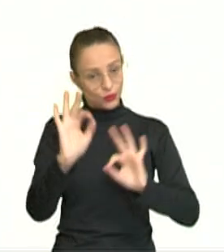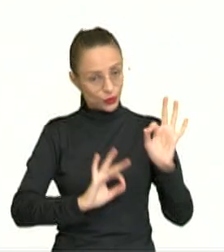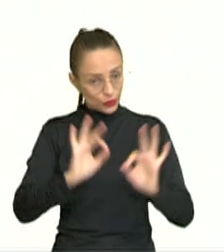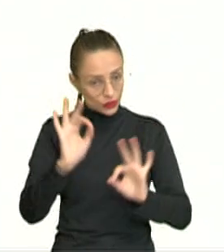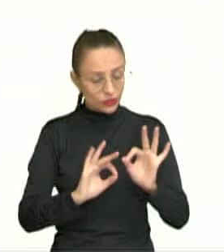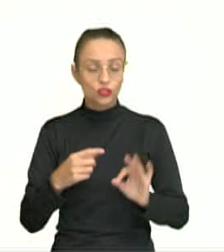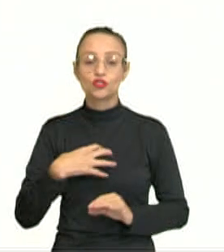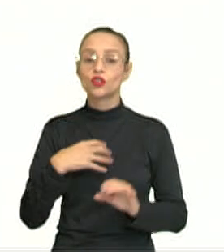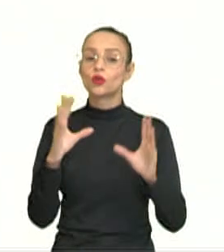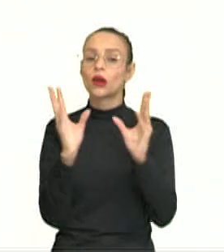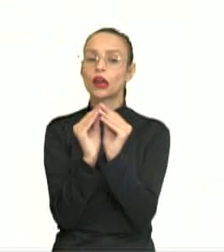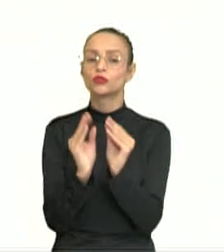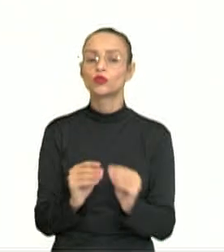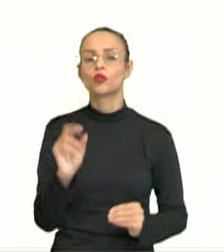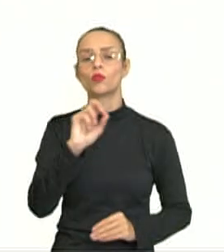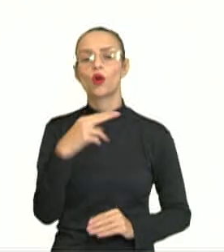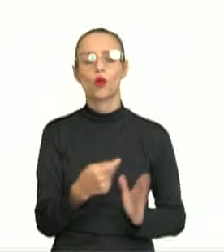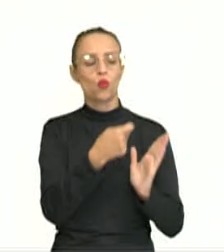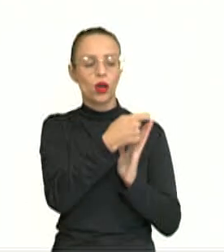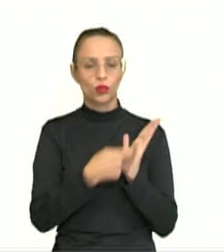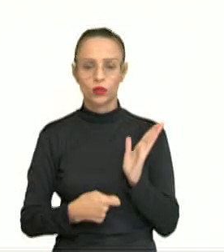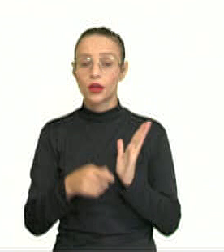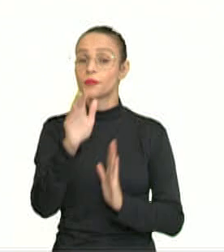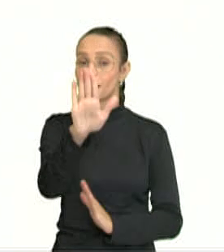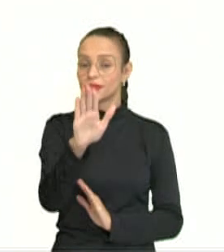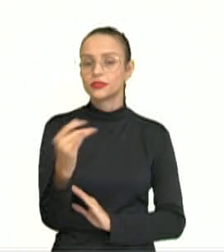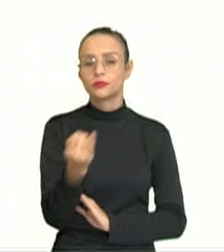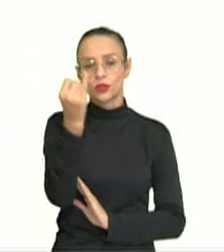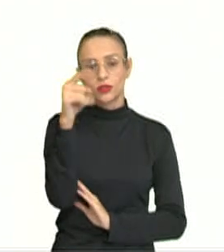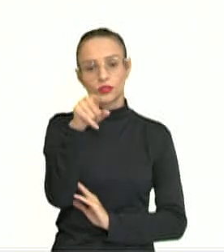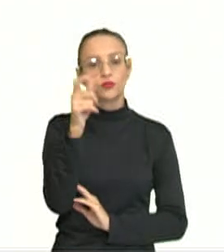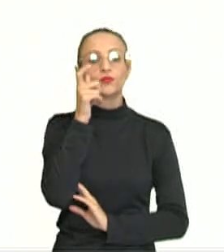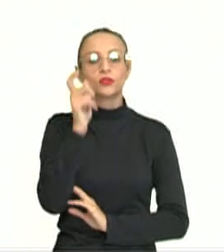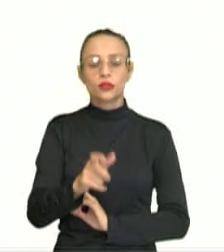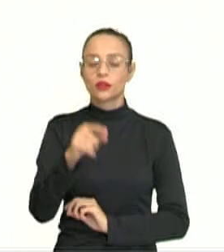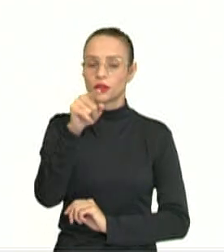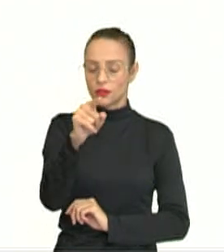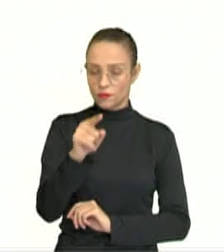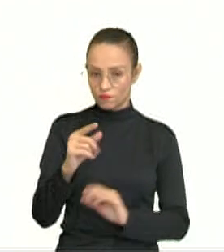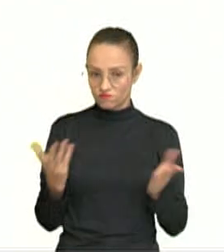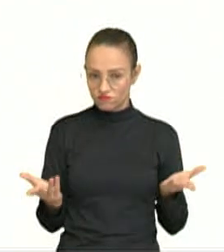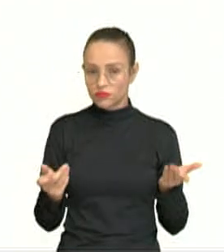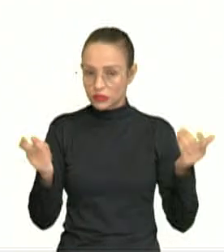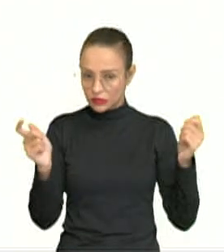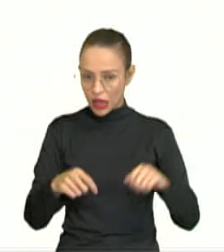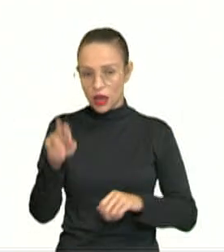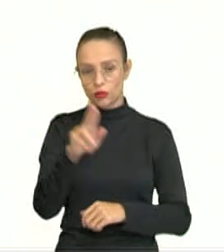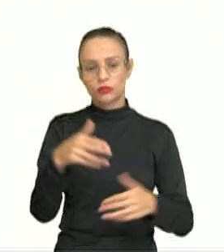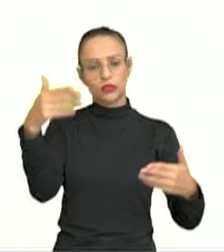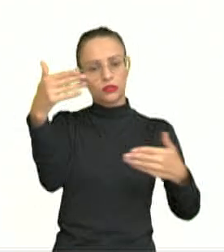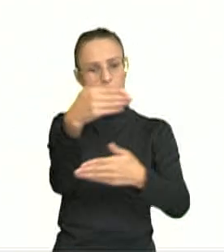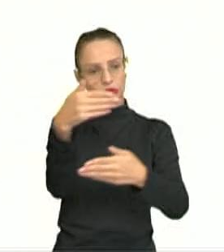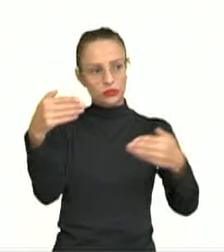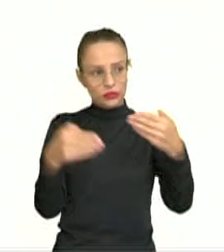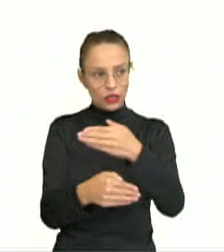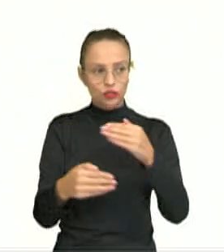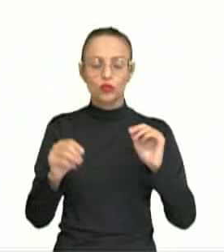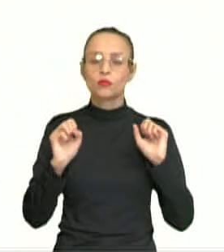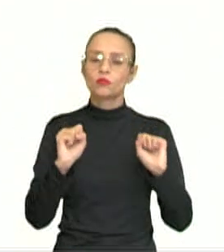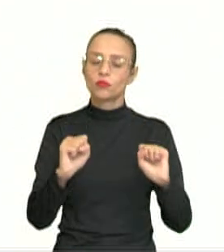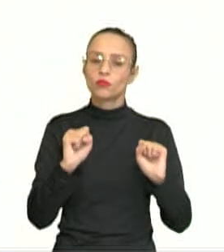de resumos ou anotações. No entanto, é interessante que, apesar de você poder usar slides, poder usar